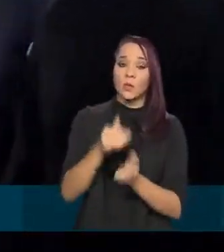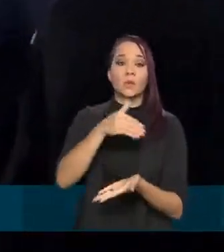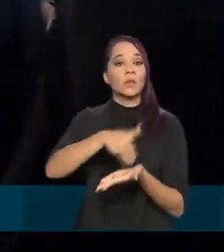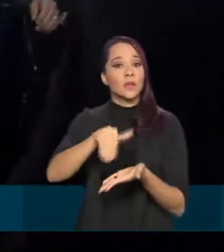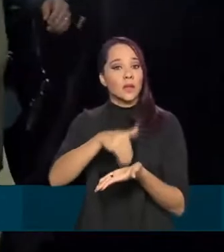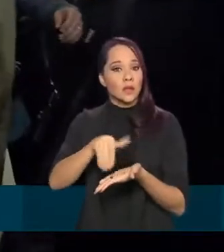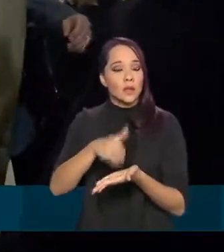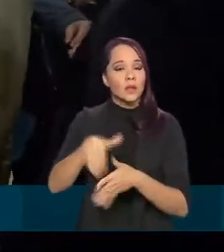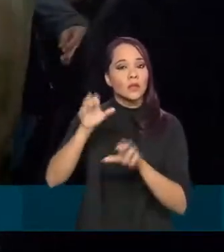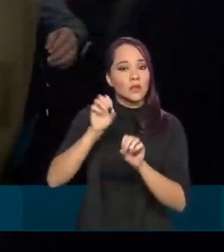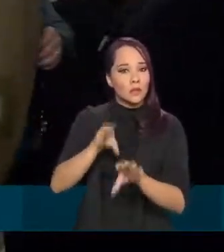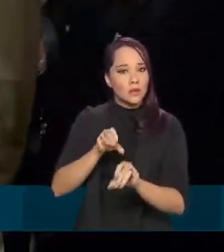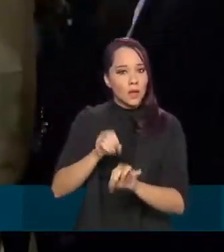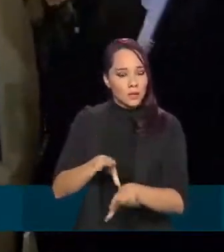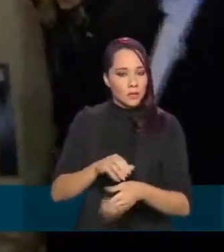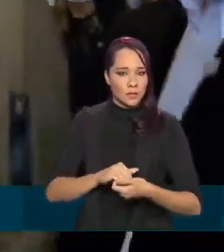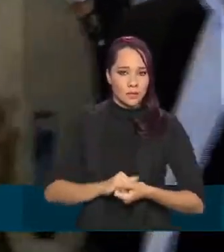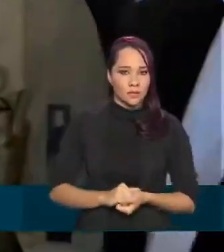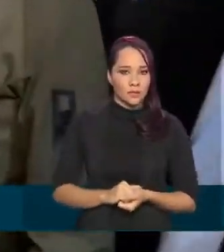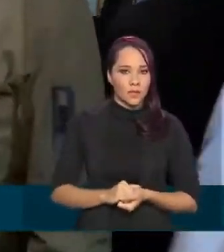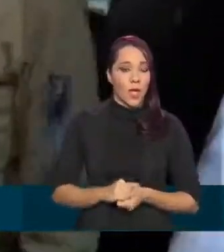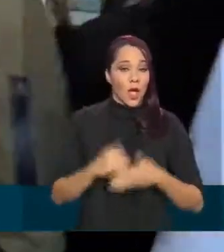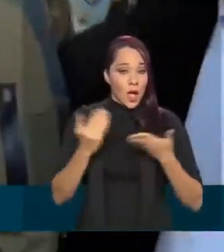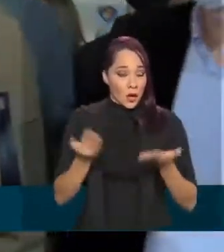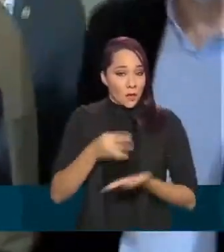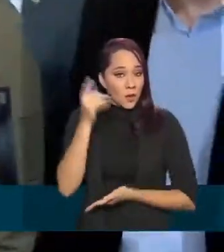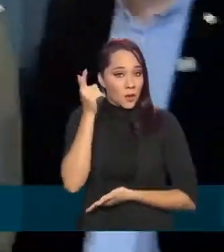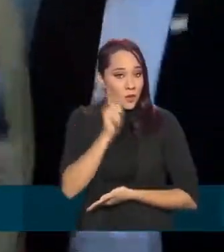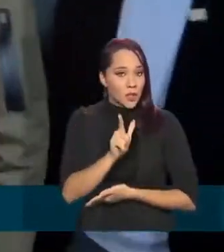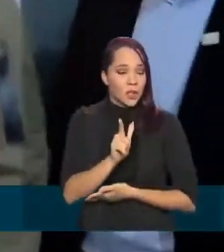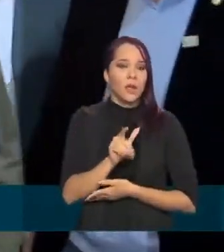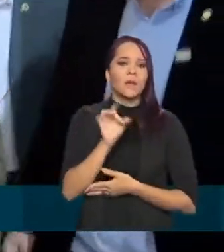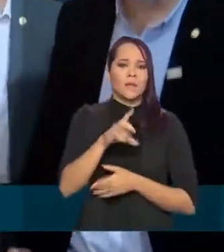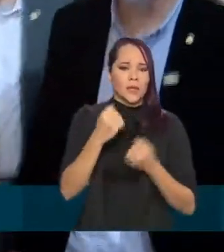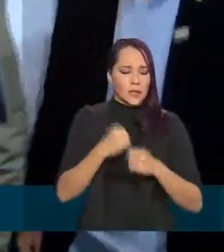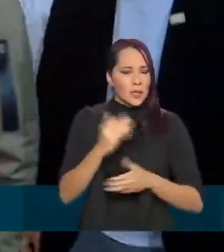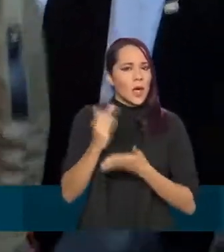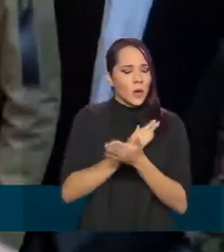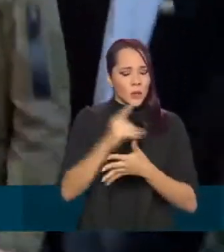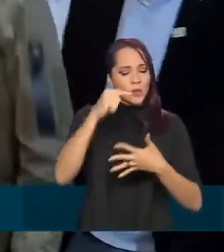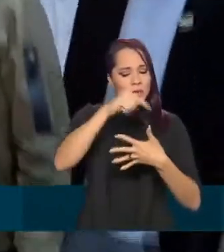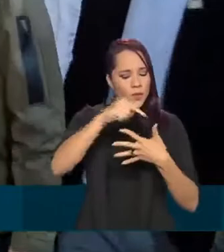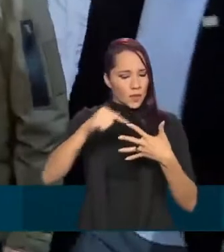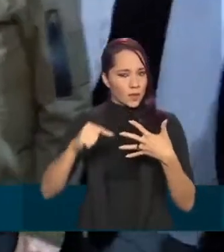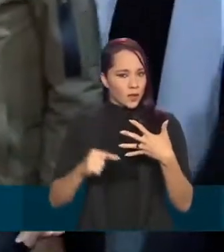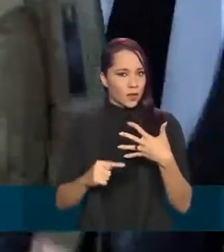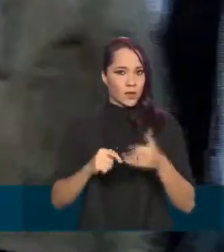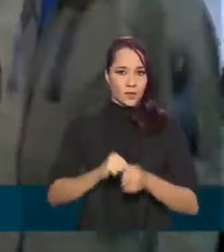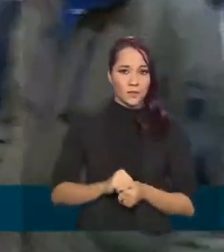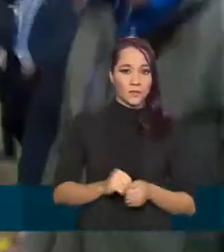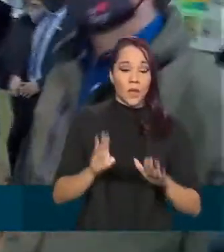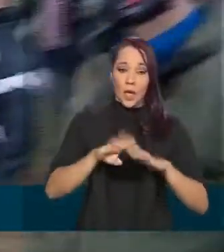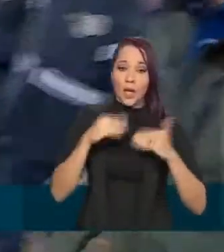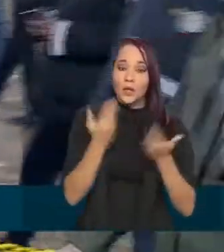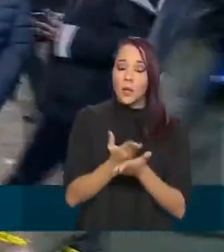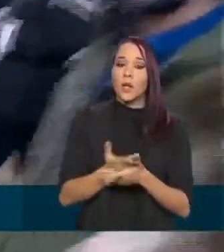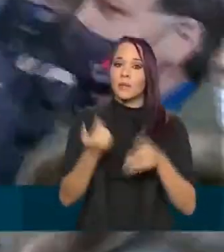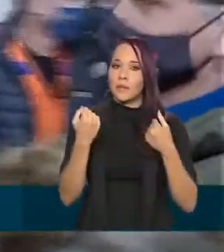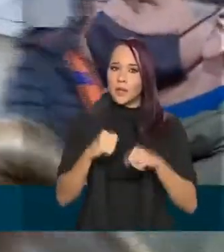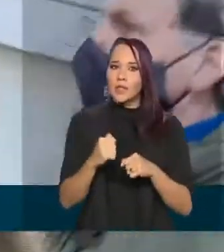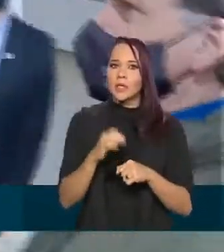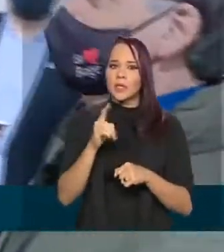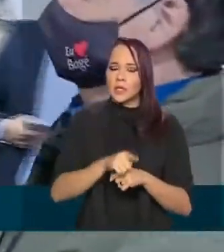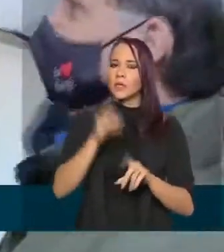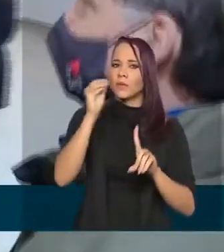Secretaria de Educação. Para aderir, é preciso atender a alguns critérios. A escola deve estar em situação